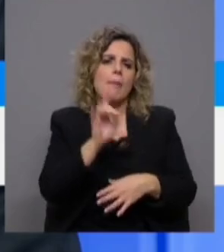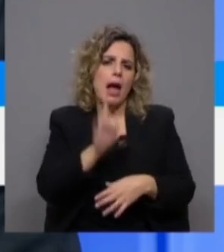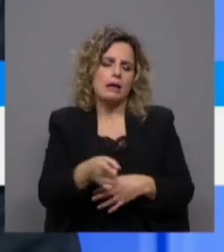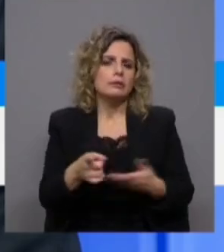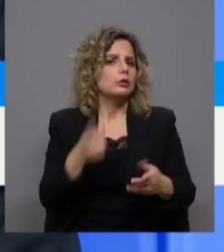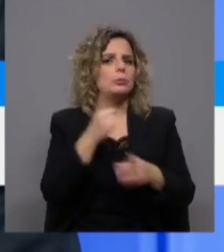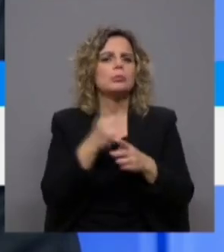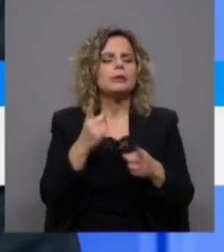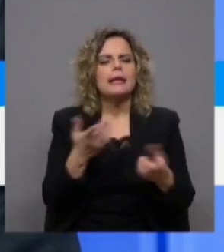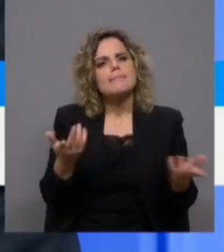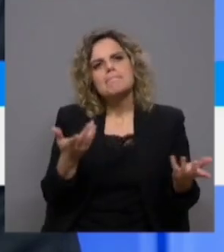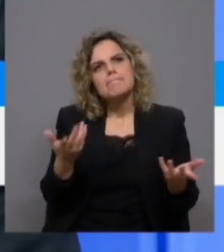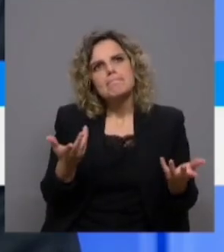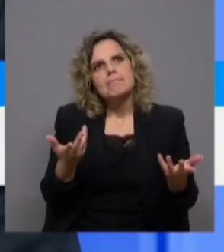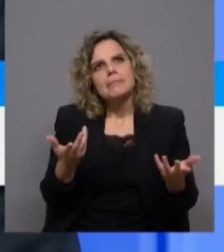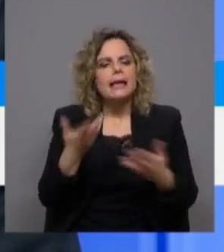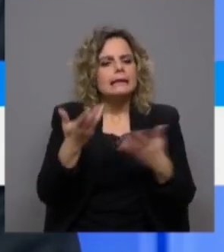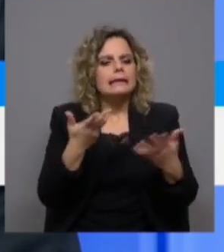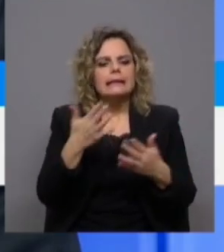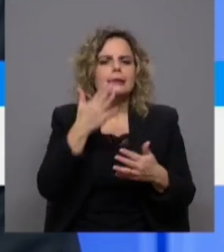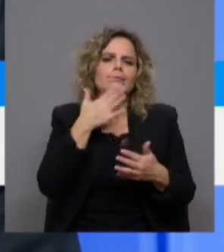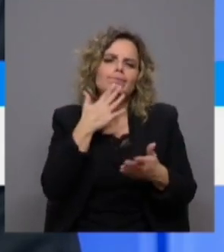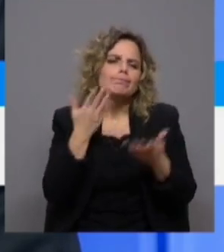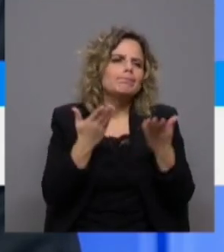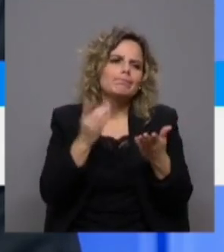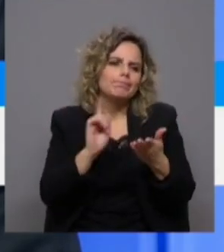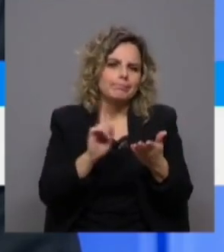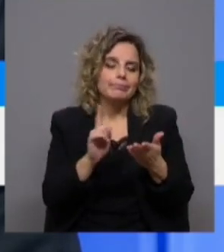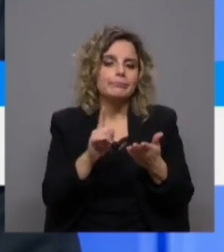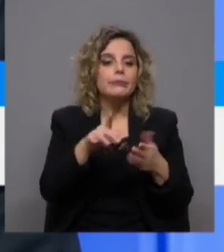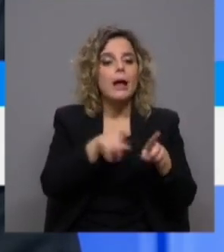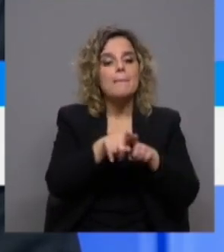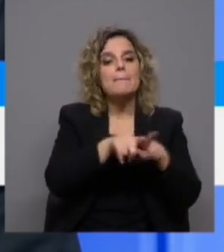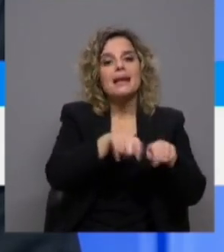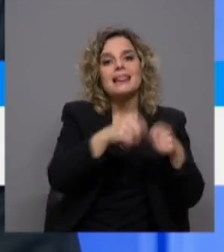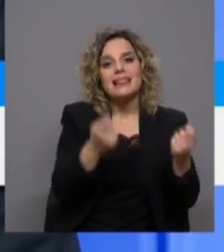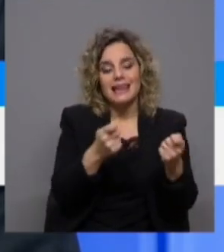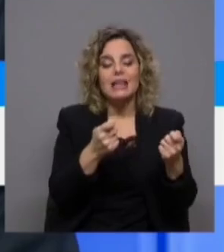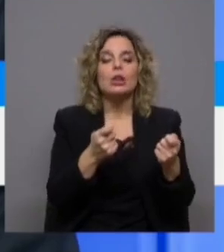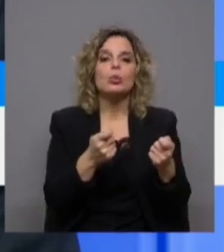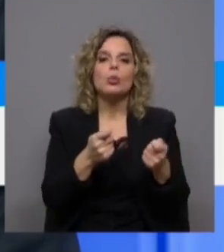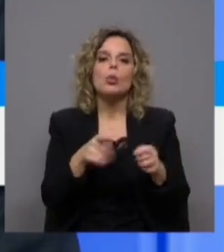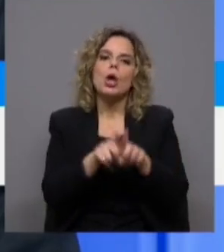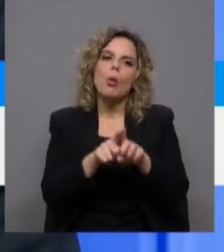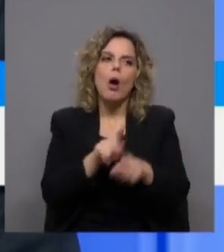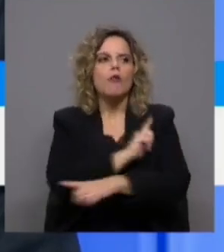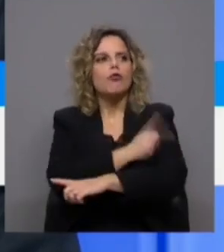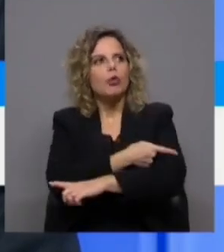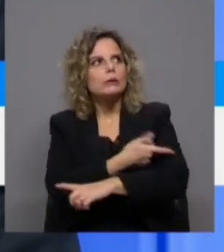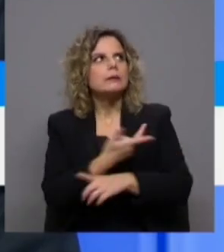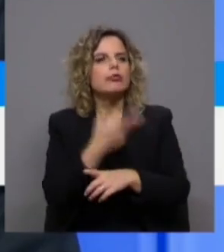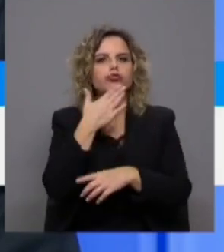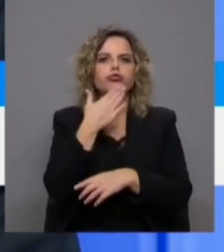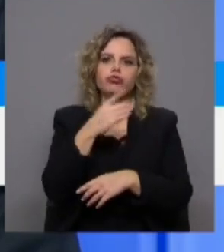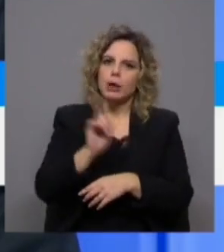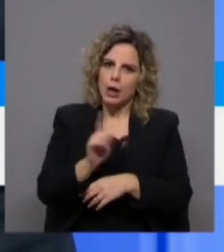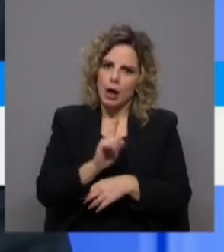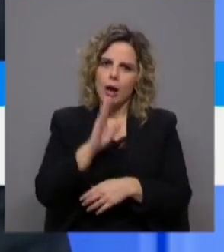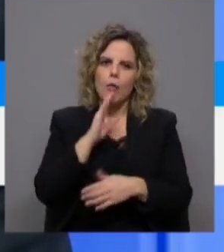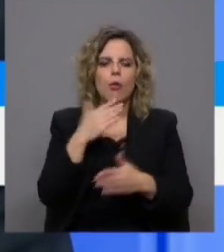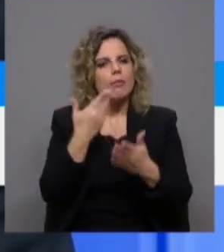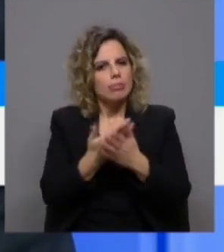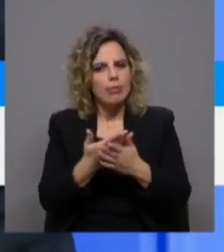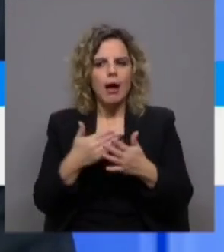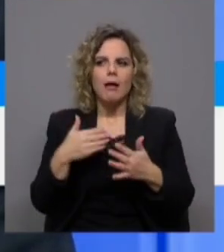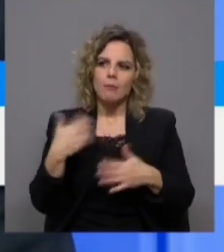não desparece não nos parece razoável que um partido que não tenha posto força suficiente para conversar e fazer